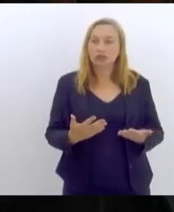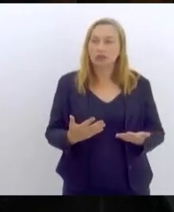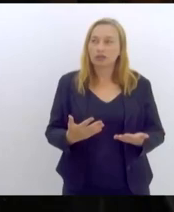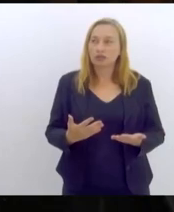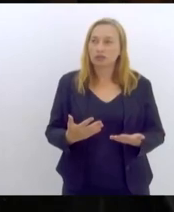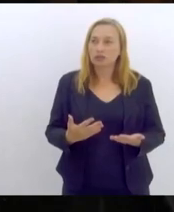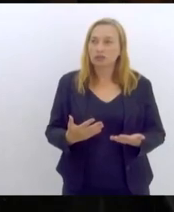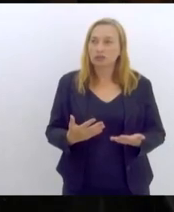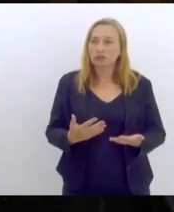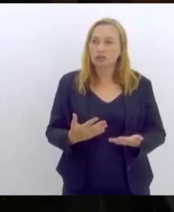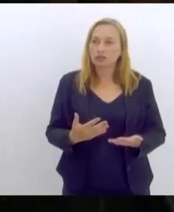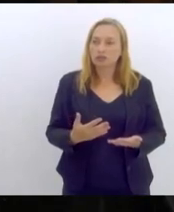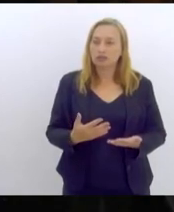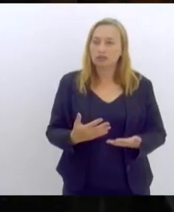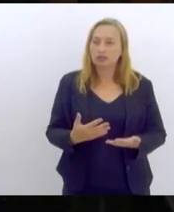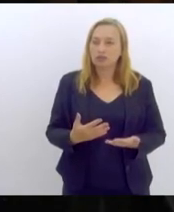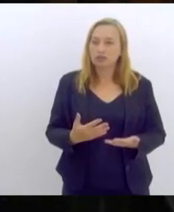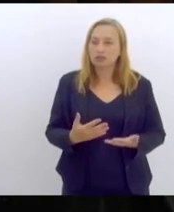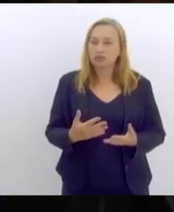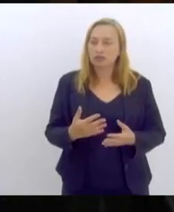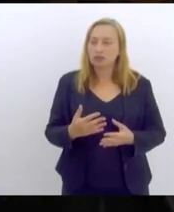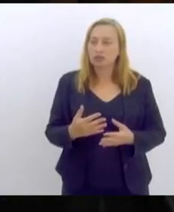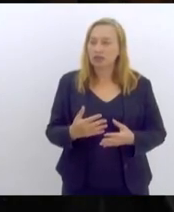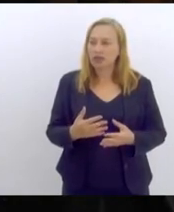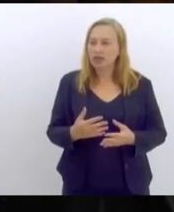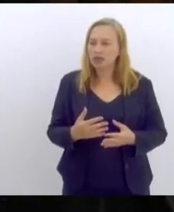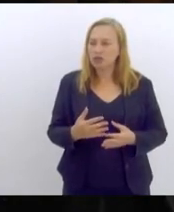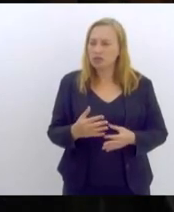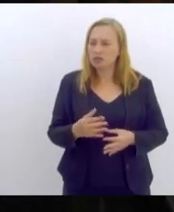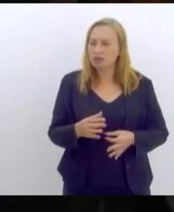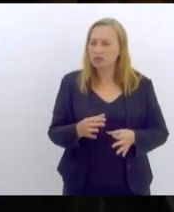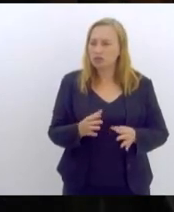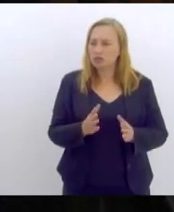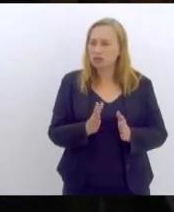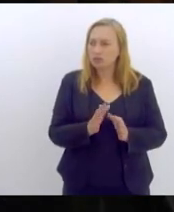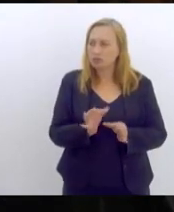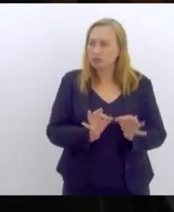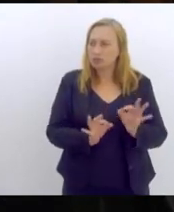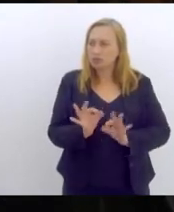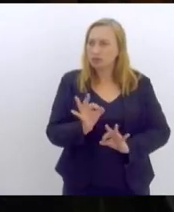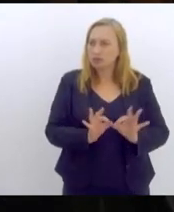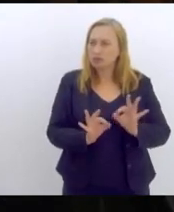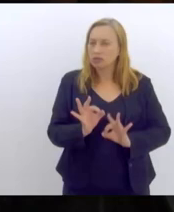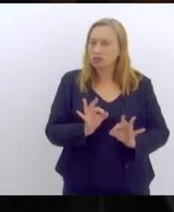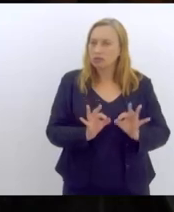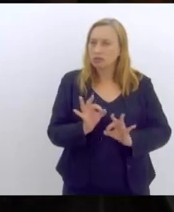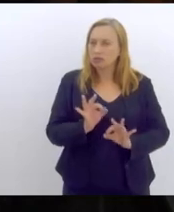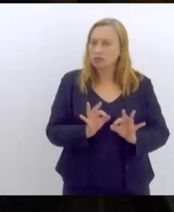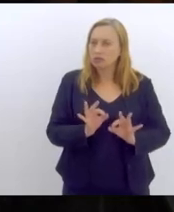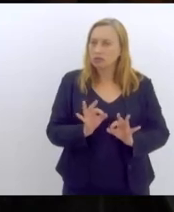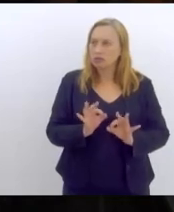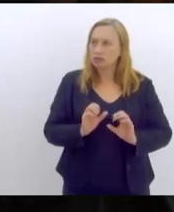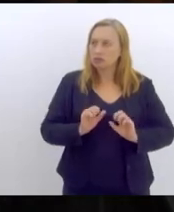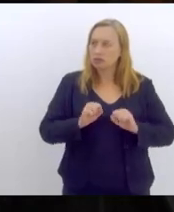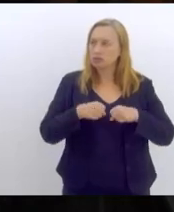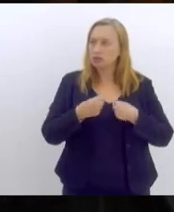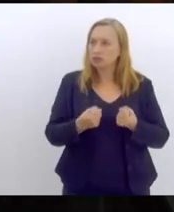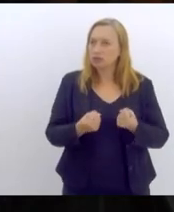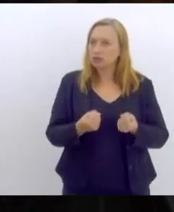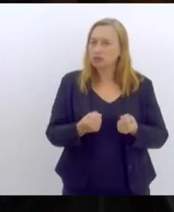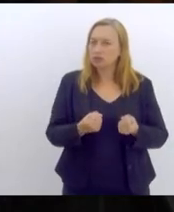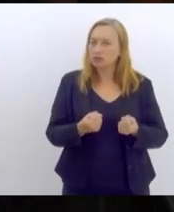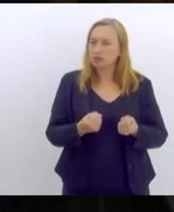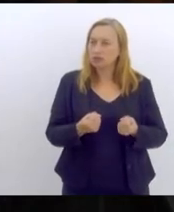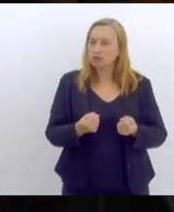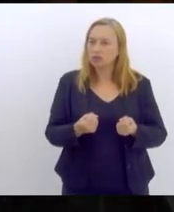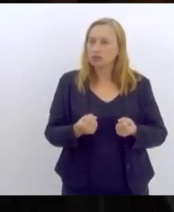essa, é coordenar, integrar e otimizar esses esforços com transparência